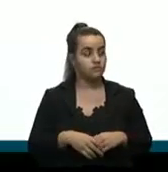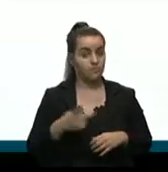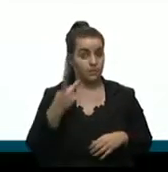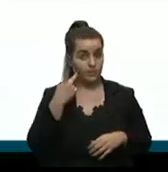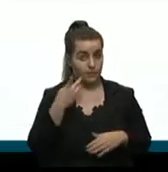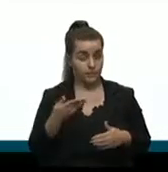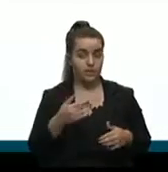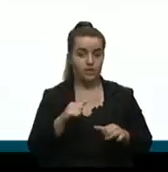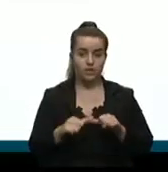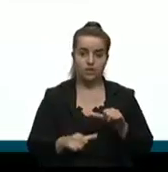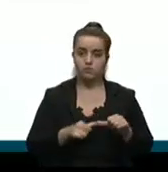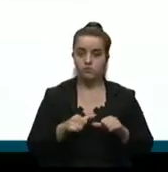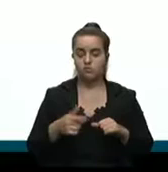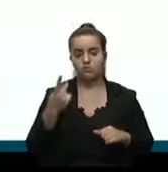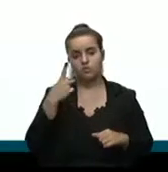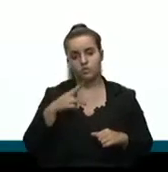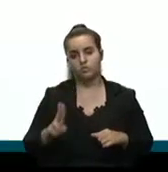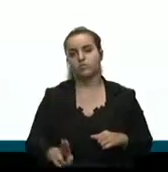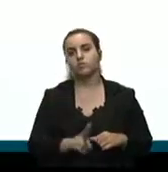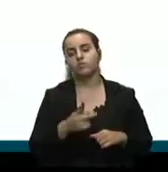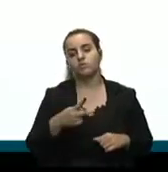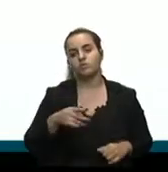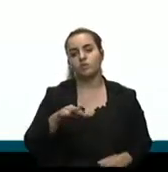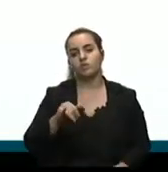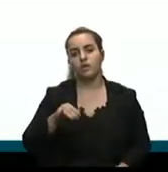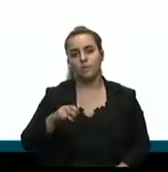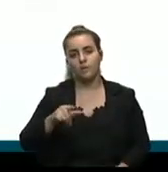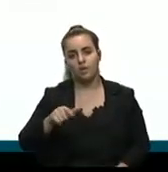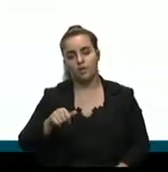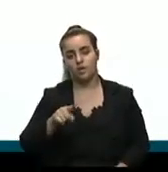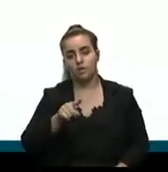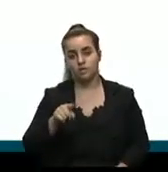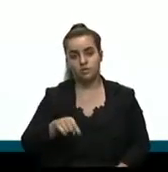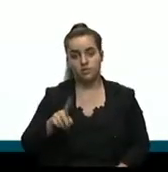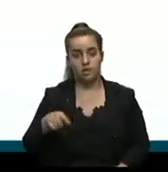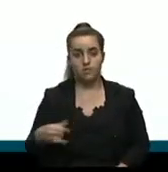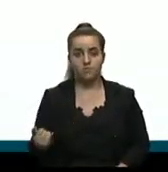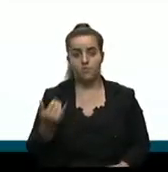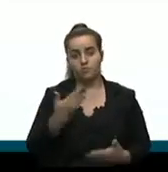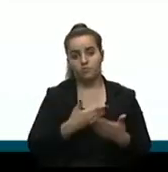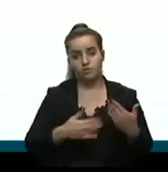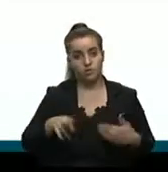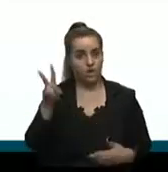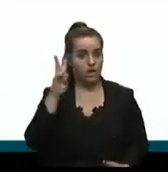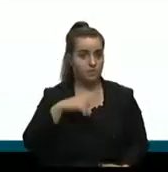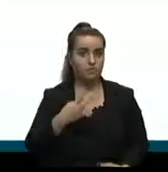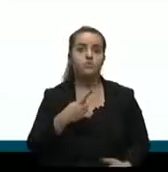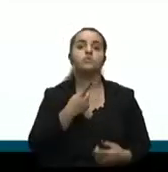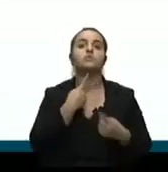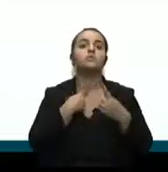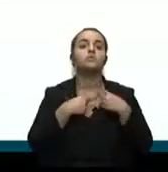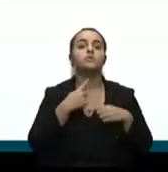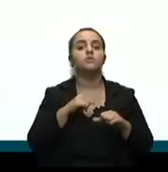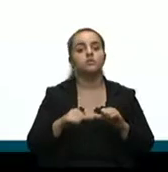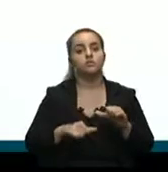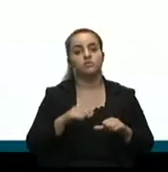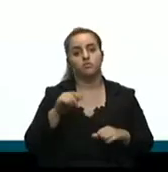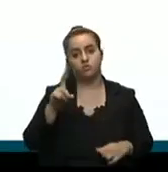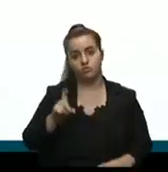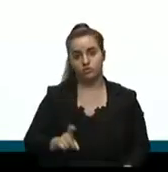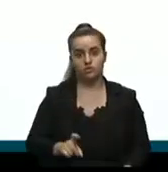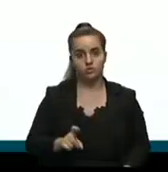Para utilizar a tabela Z, é importante que você se lembre da necessidade de transformar o